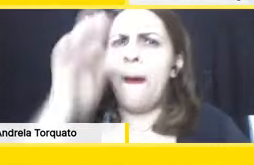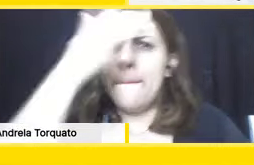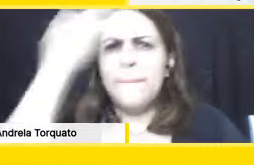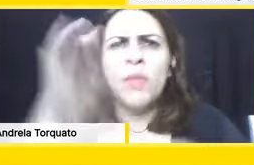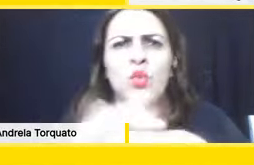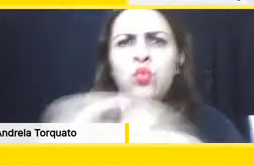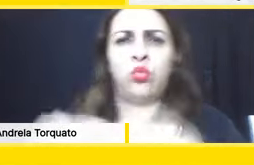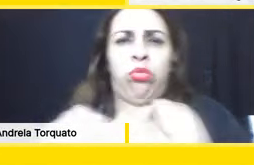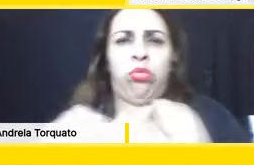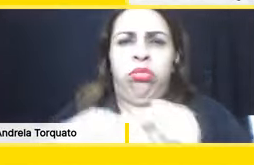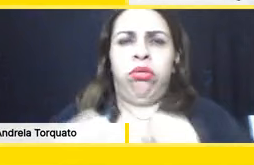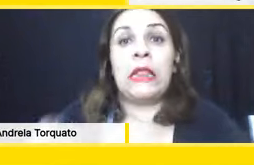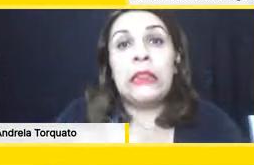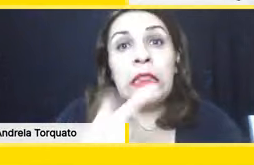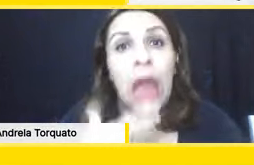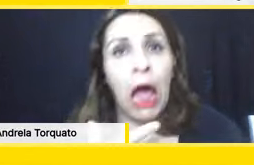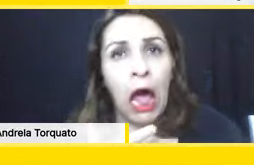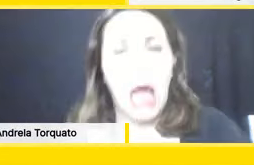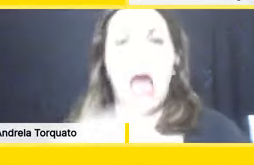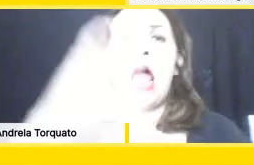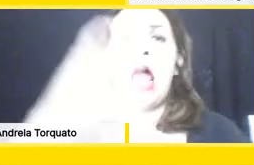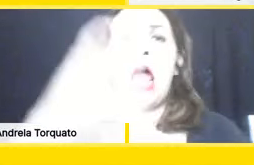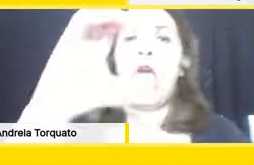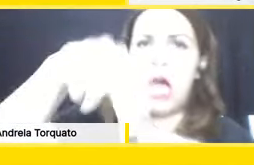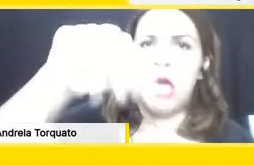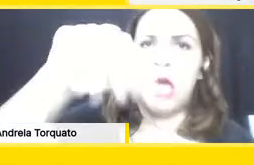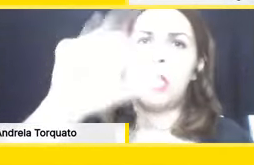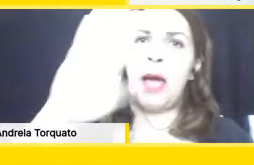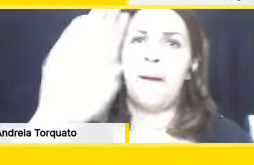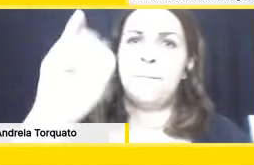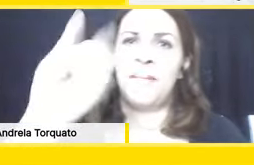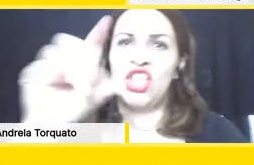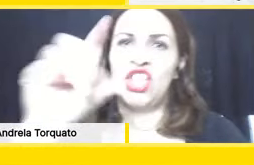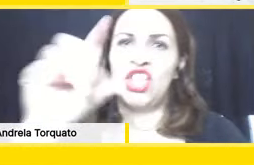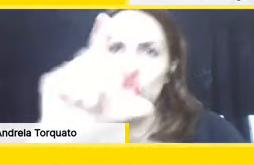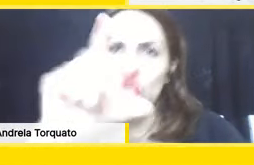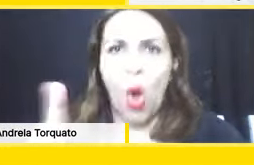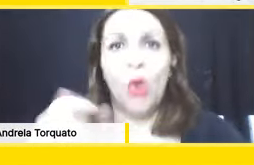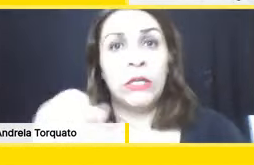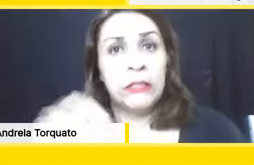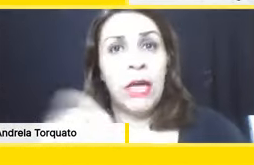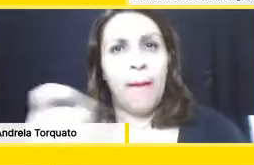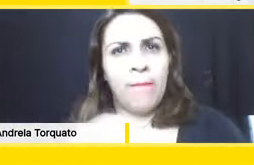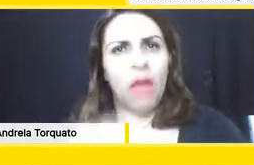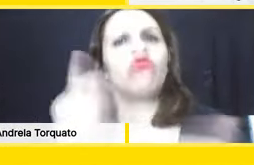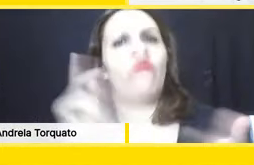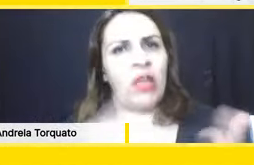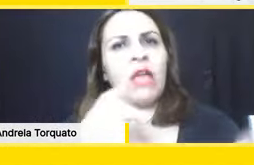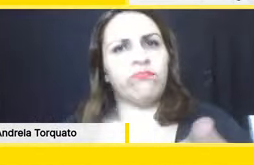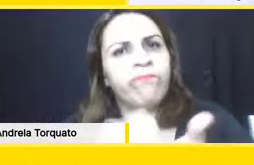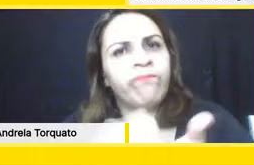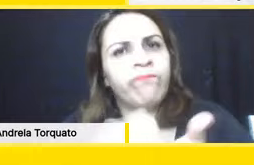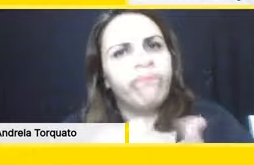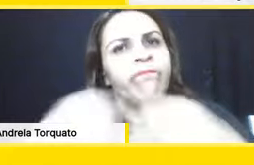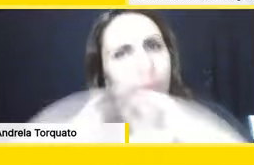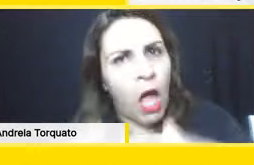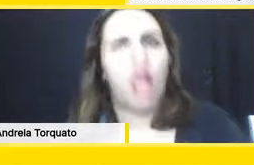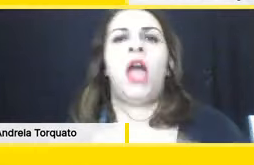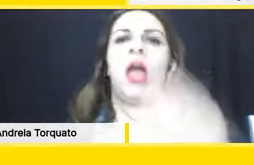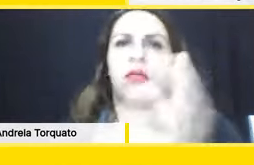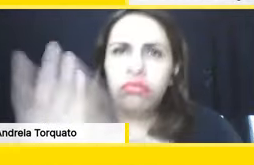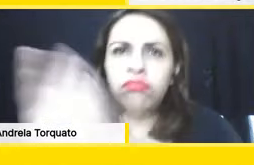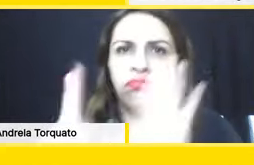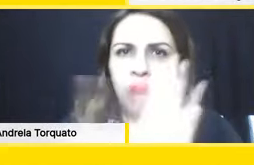canabidiol, caso ele seja considerado como uma dispensação para o tratamento. Com base nessa lei, foi criado um